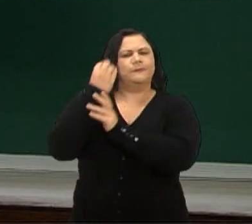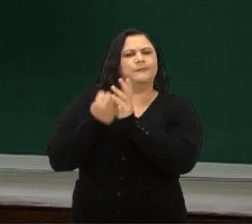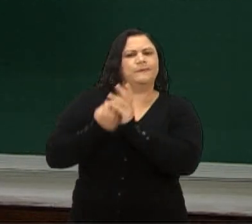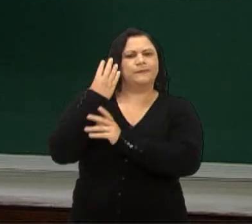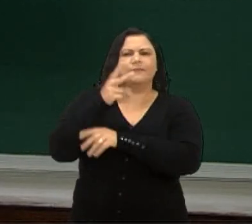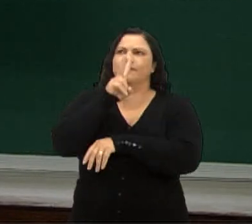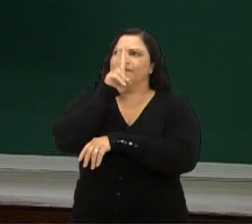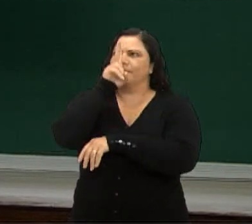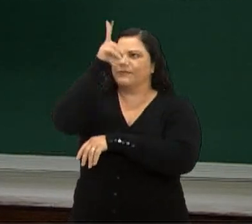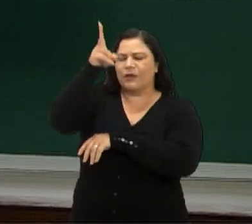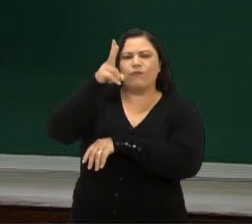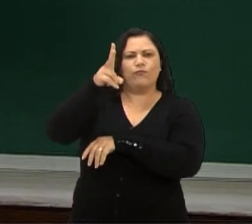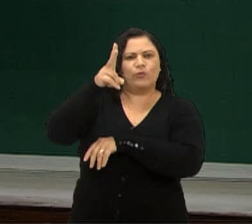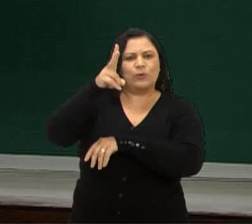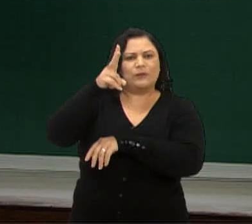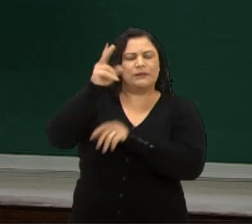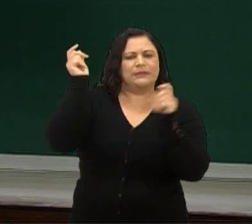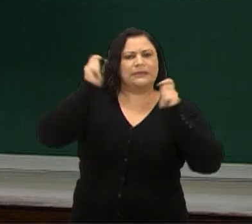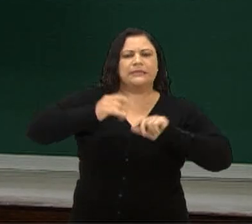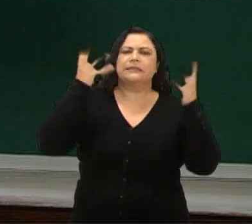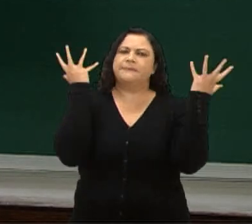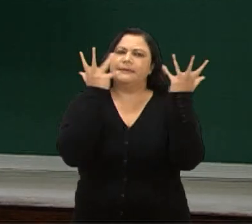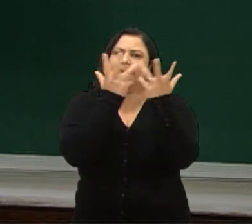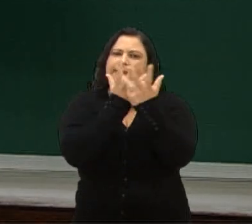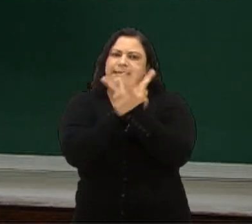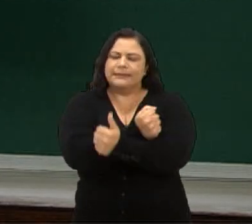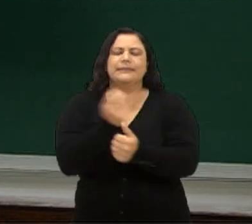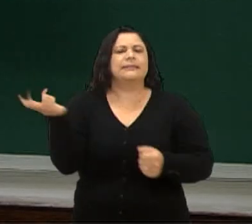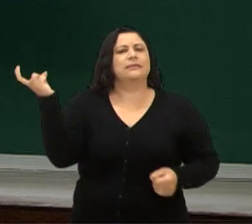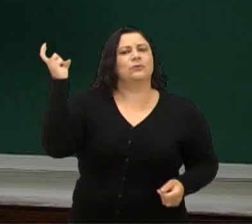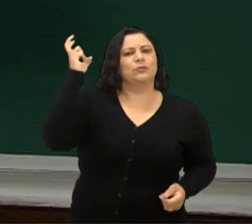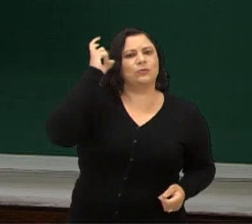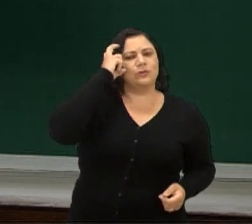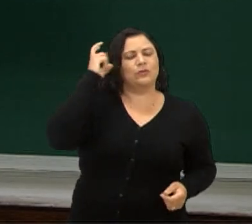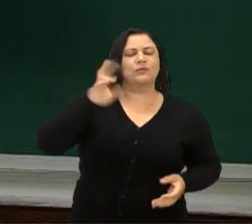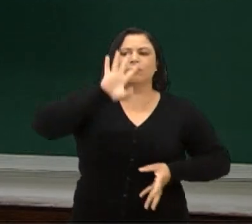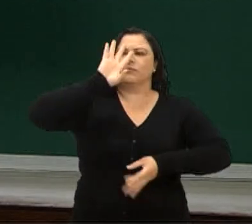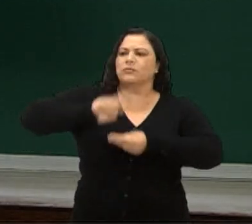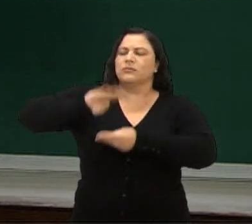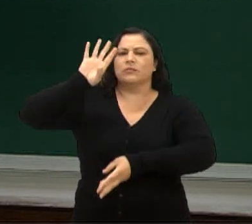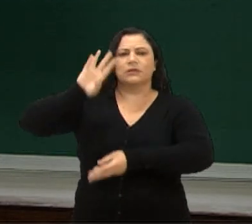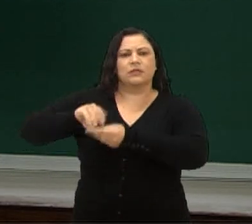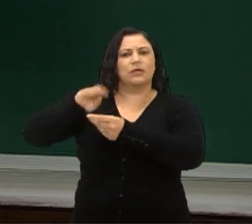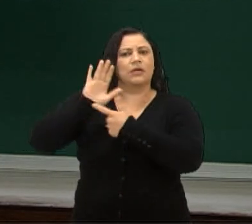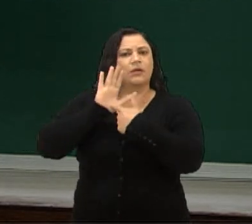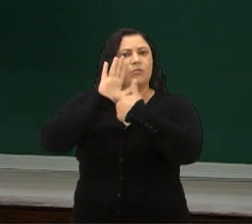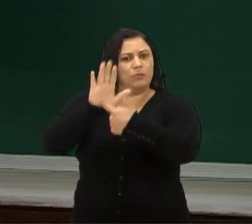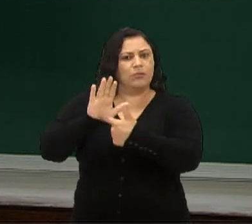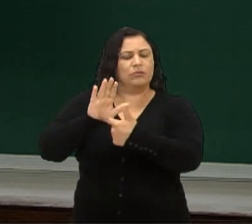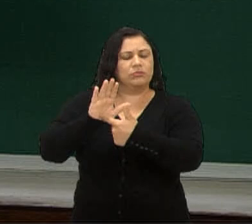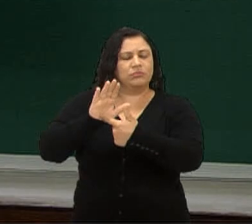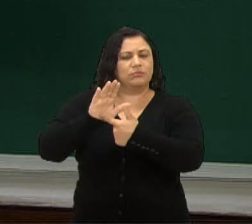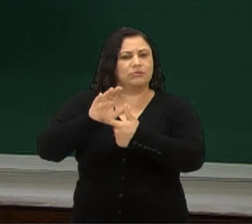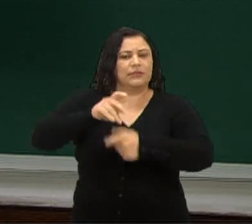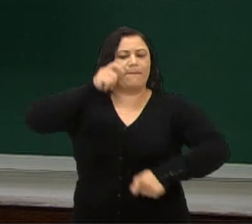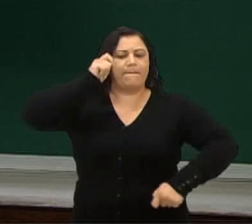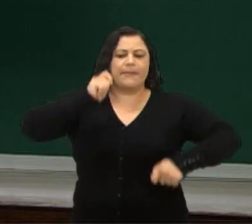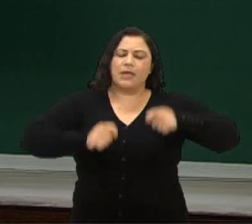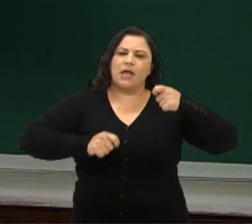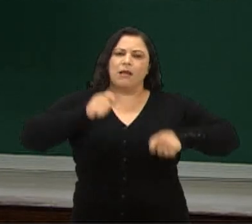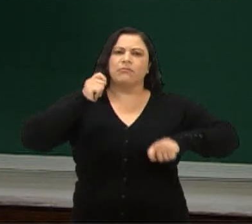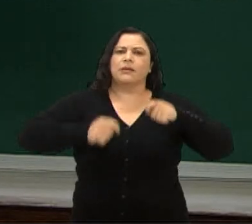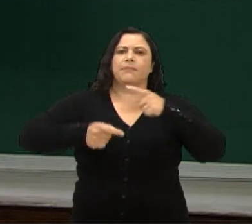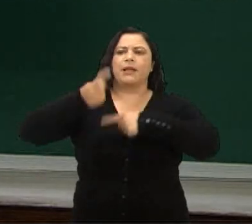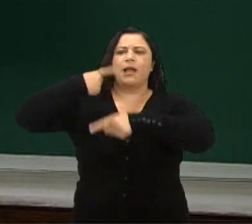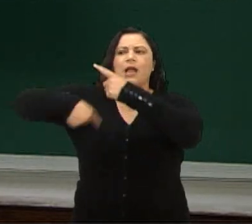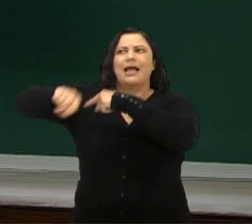do herói e a beleza da cultura africana. Além disso, o resenhista destaca a ancestralidade, ou seja, o